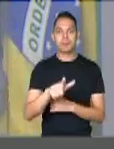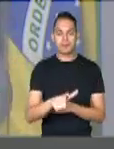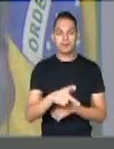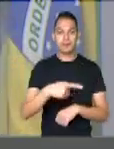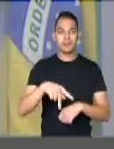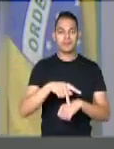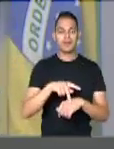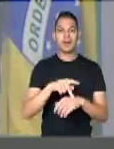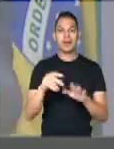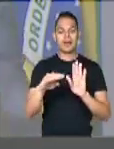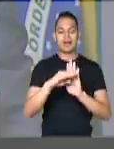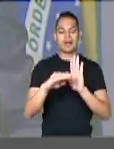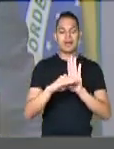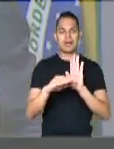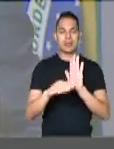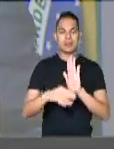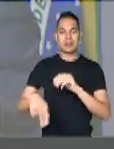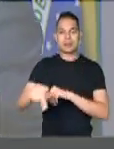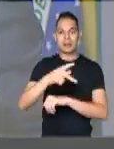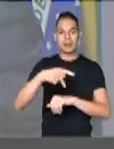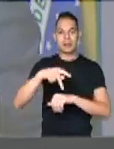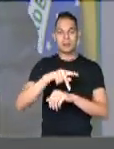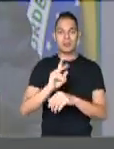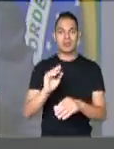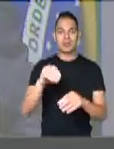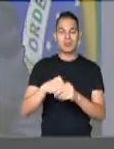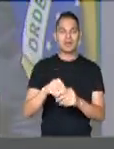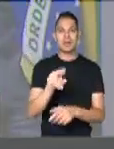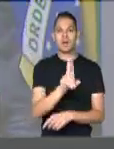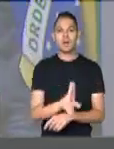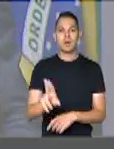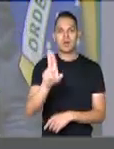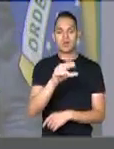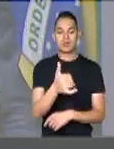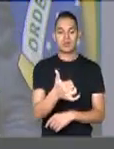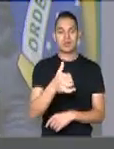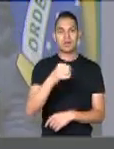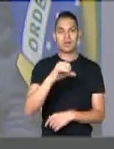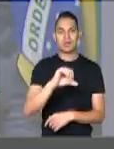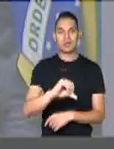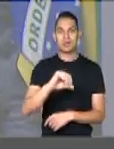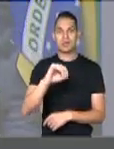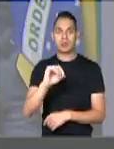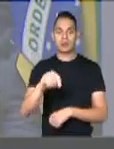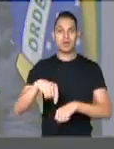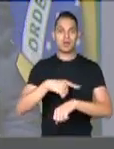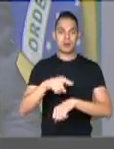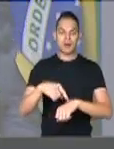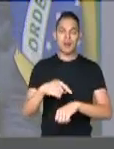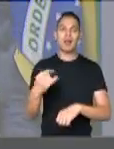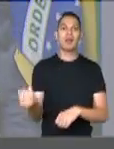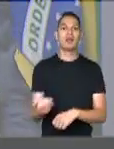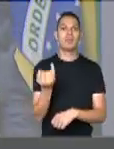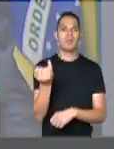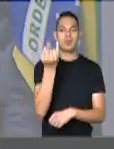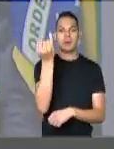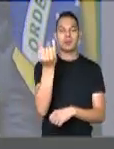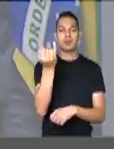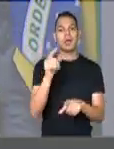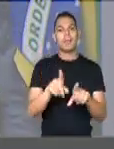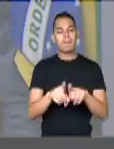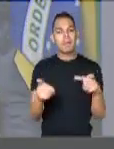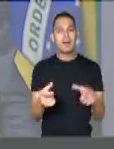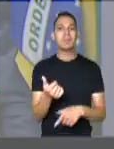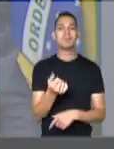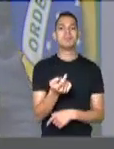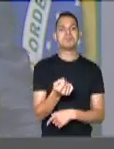dos países do mundo que, em média, hoje, consome pouco mais de 190 horas. Isso é fundamental. Mas isso será